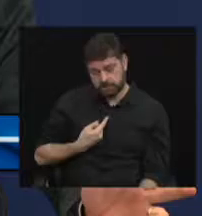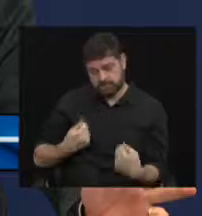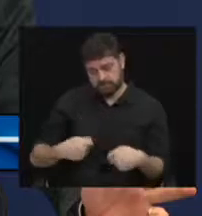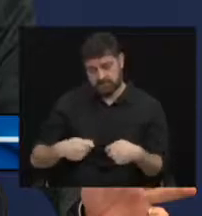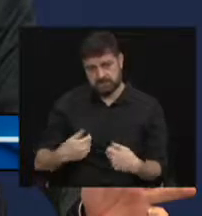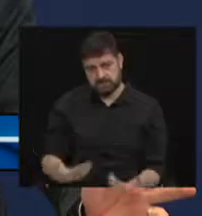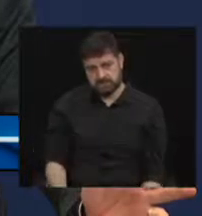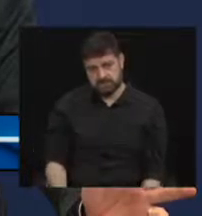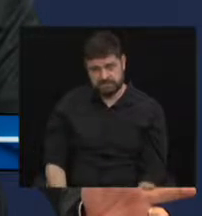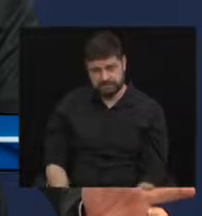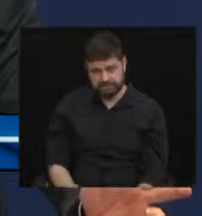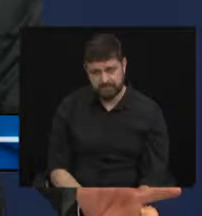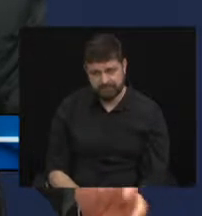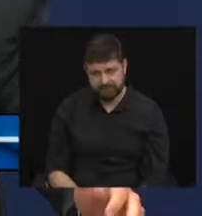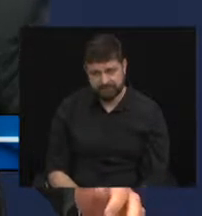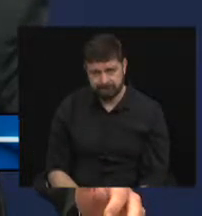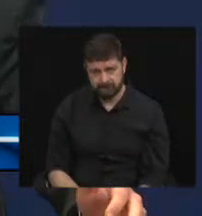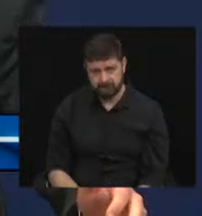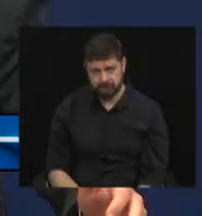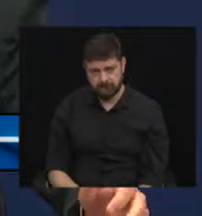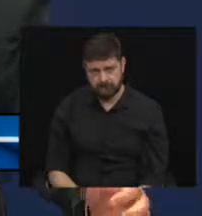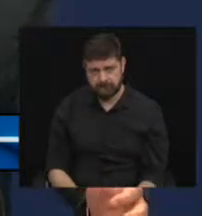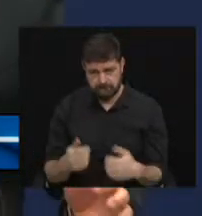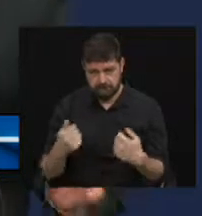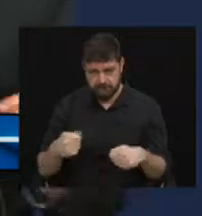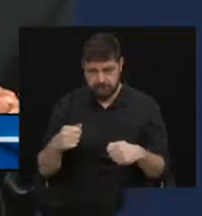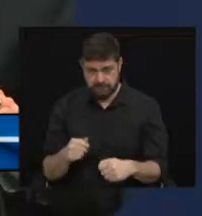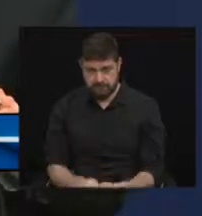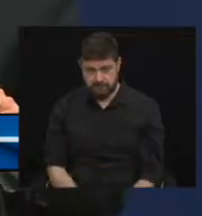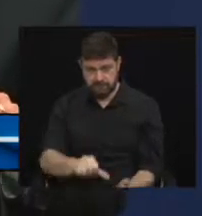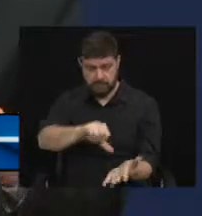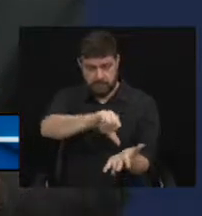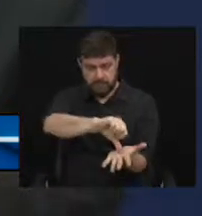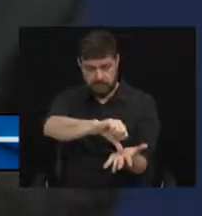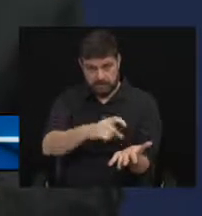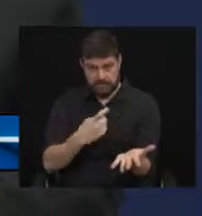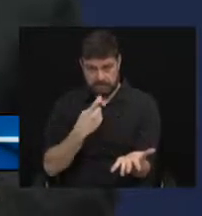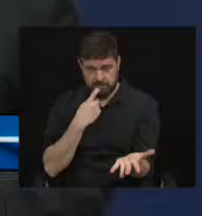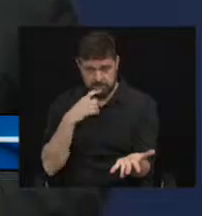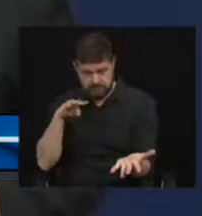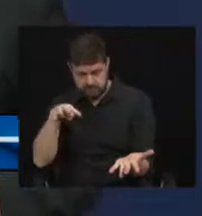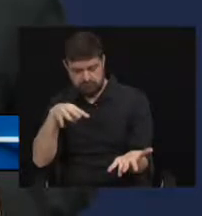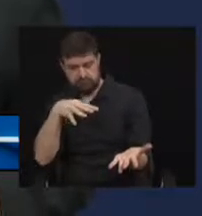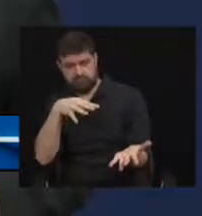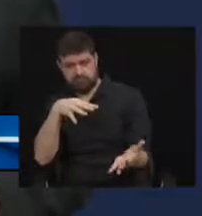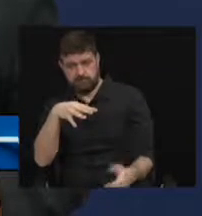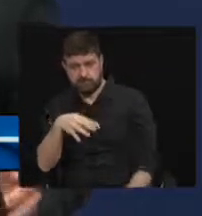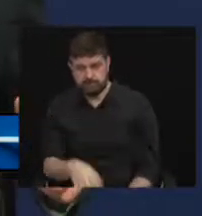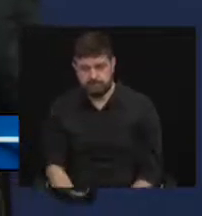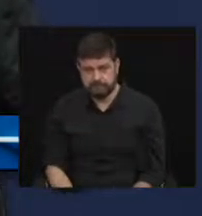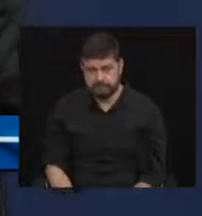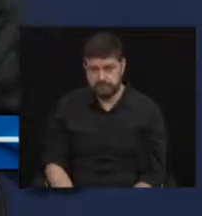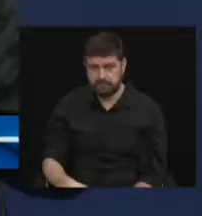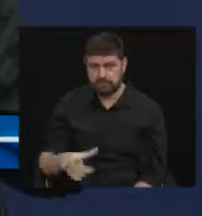de quando levantamos aqui qualquer crítica ao governo municipal, eles